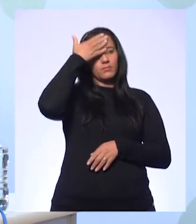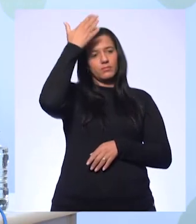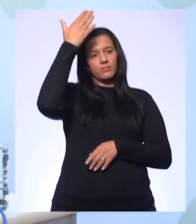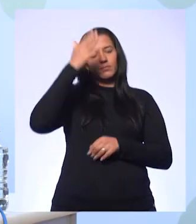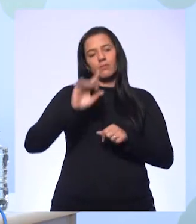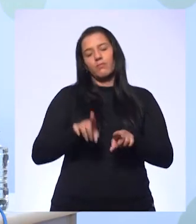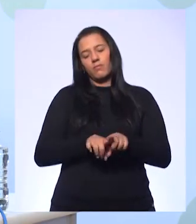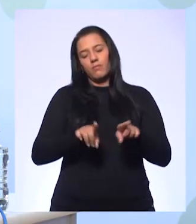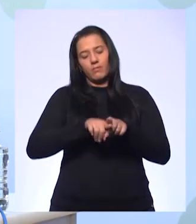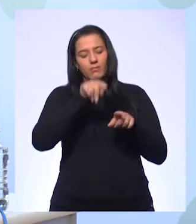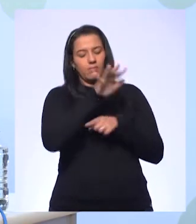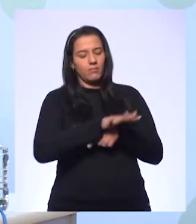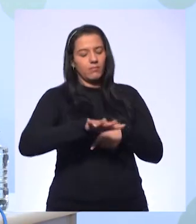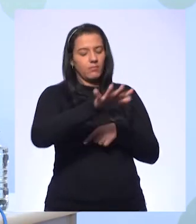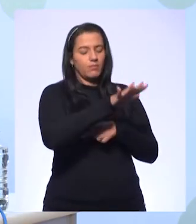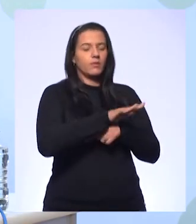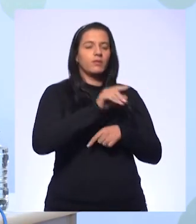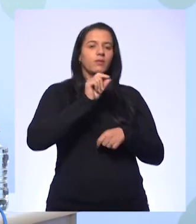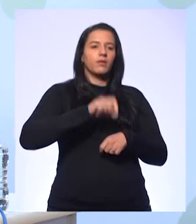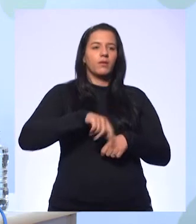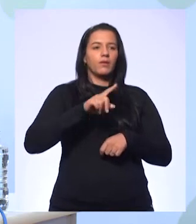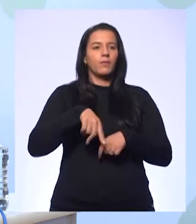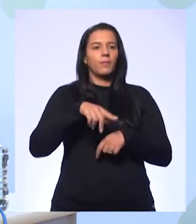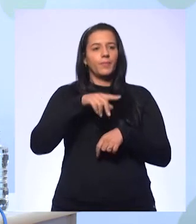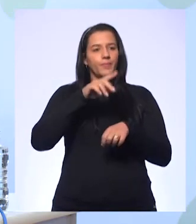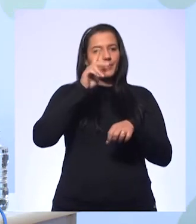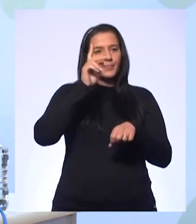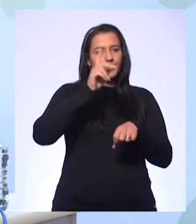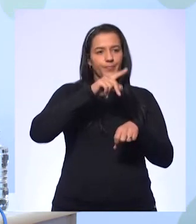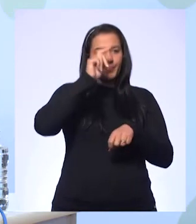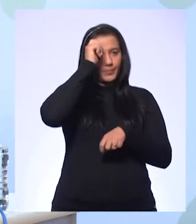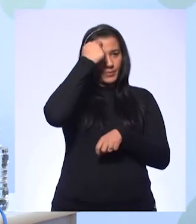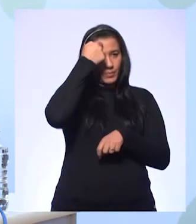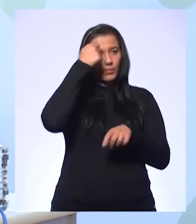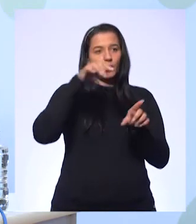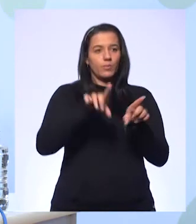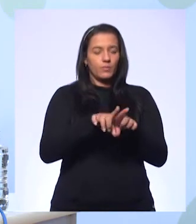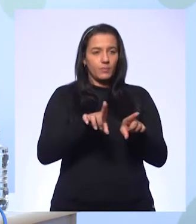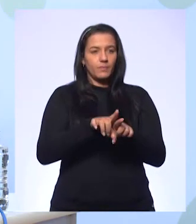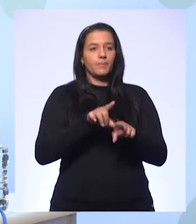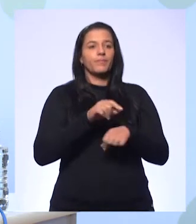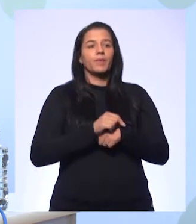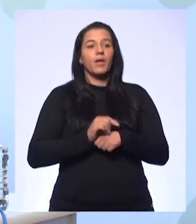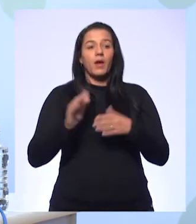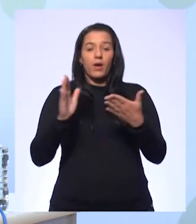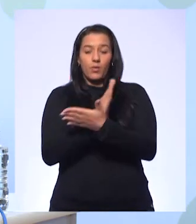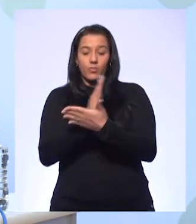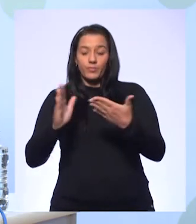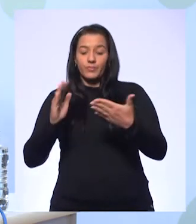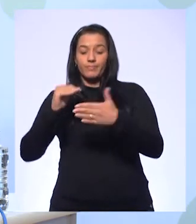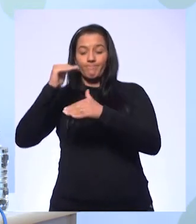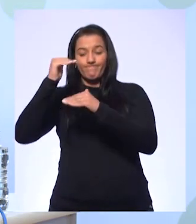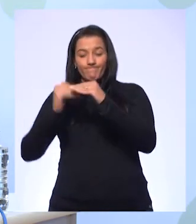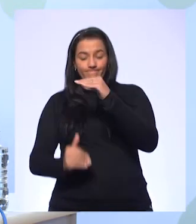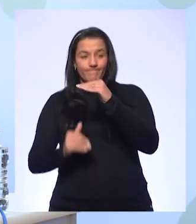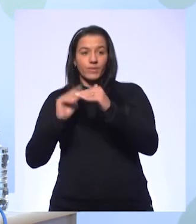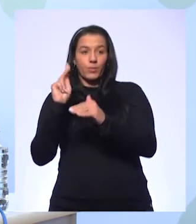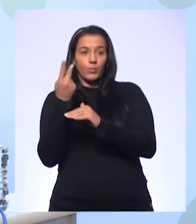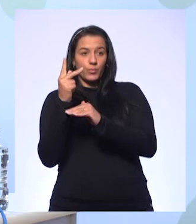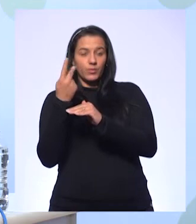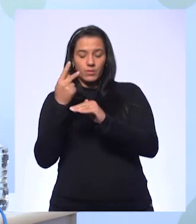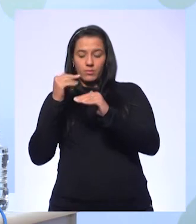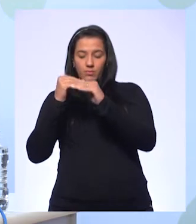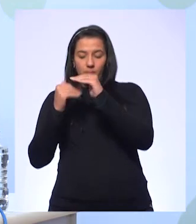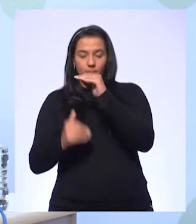água versus o petróleo. Então, tem países que têm recursos hídricos bem baixos, mas que tem uma grande quantidade de